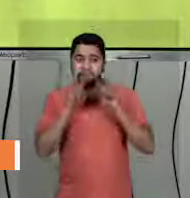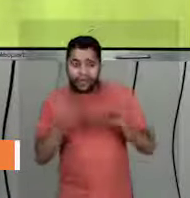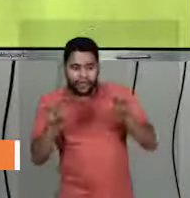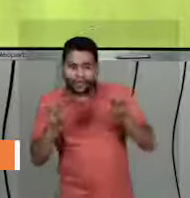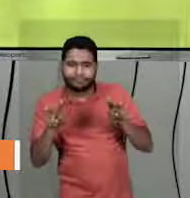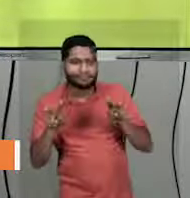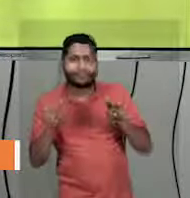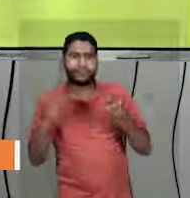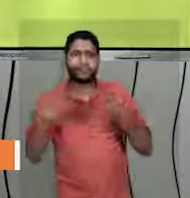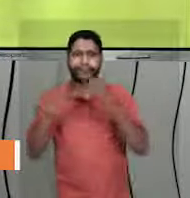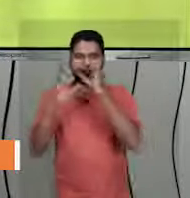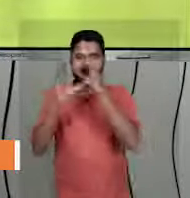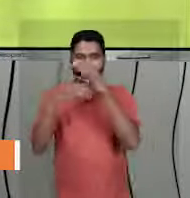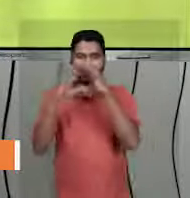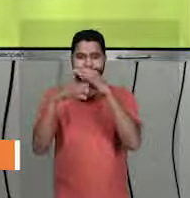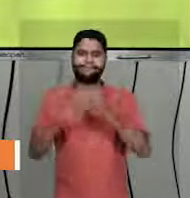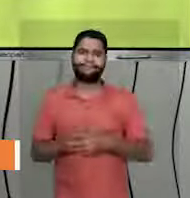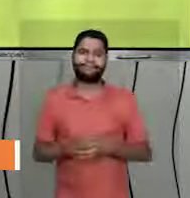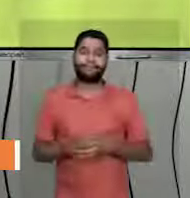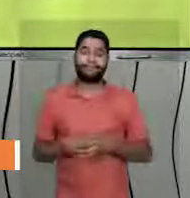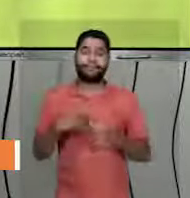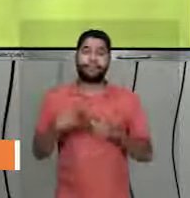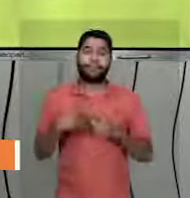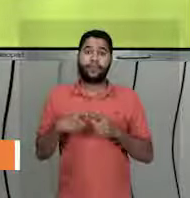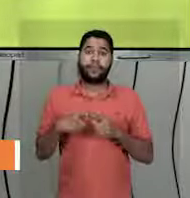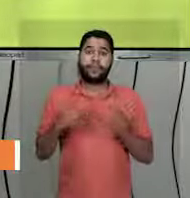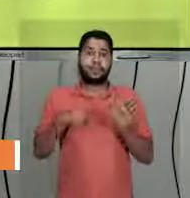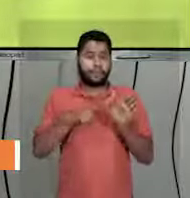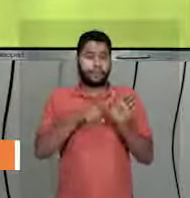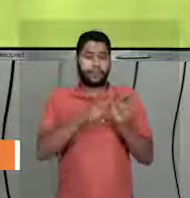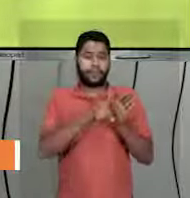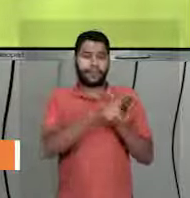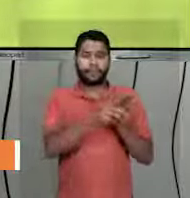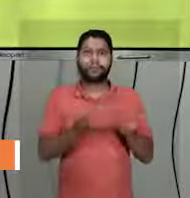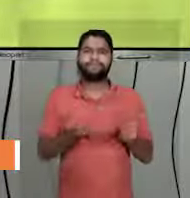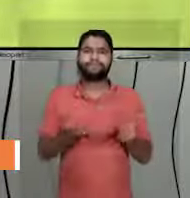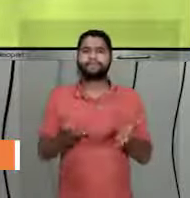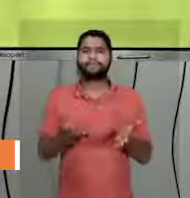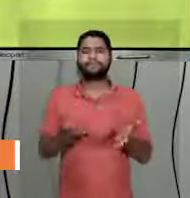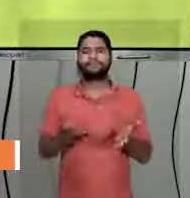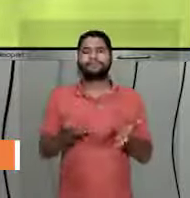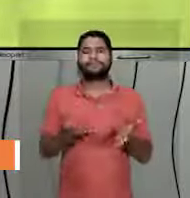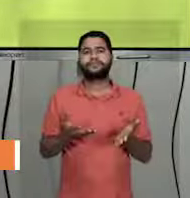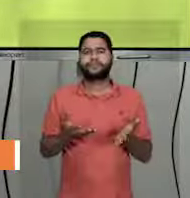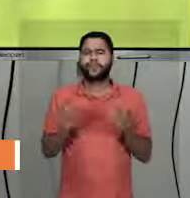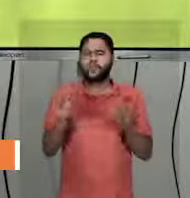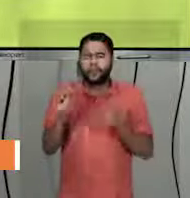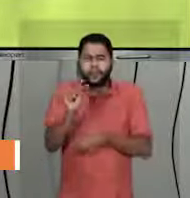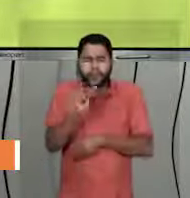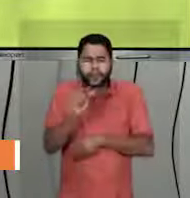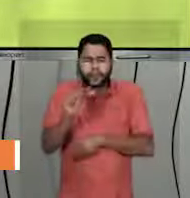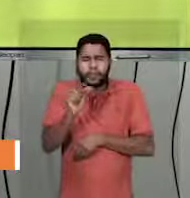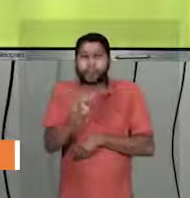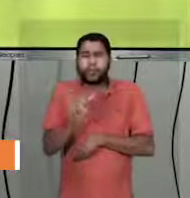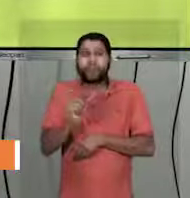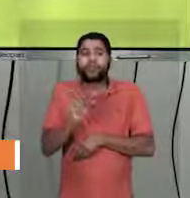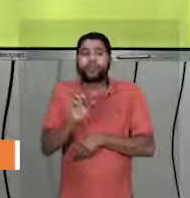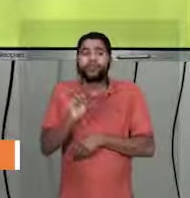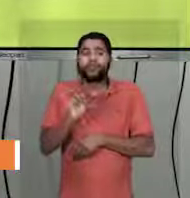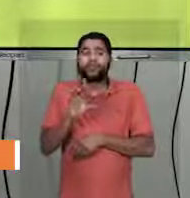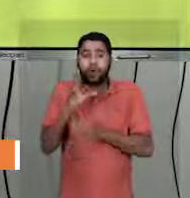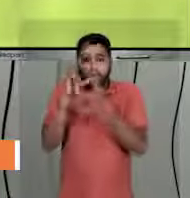Não, principalmente o vírus. Porque a bactéria, né, ela é minúscula, a gente consegue